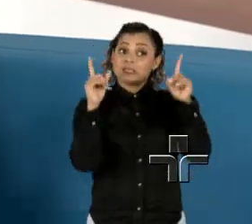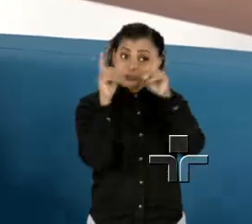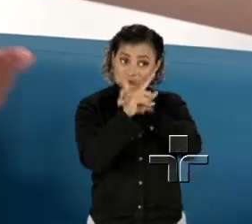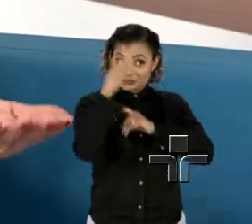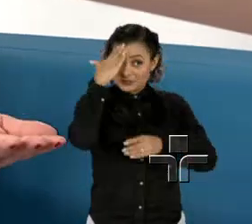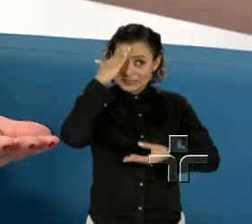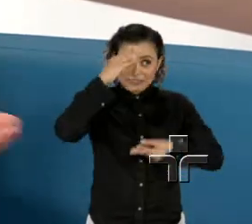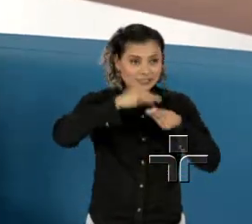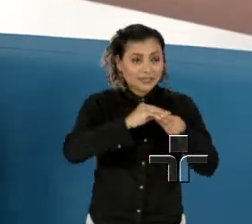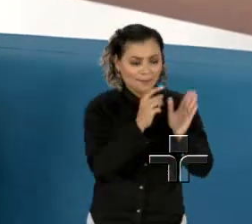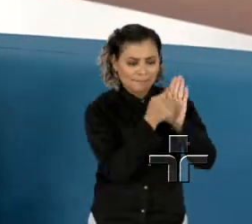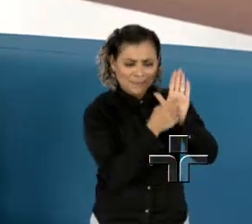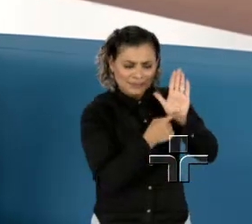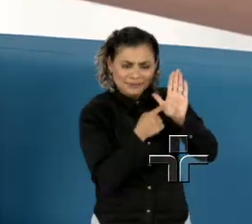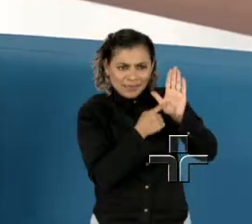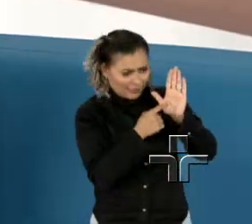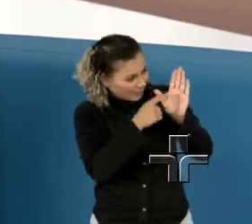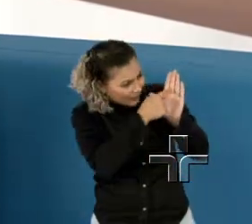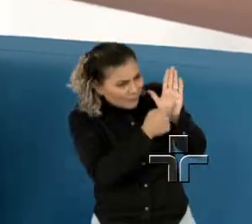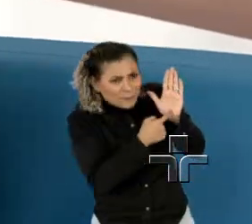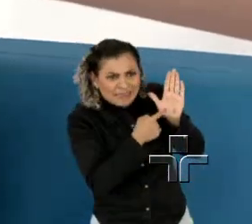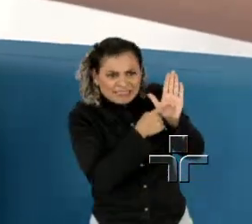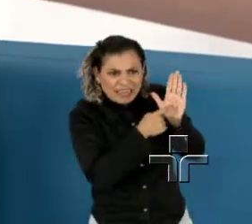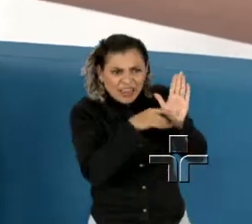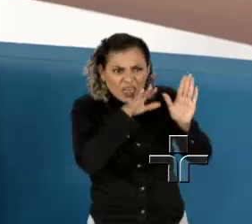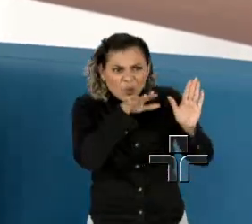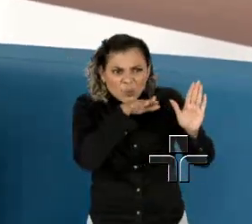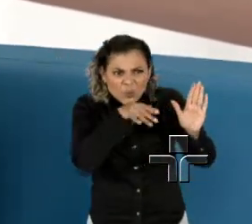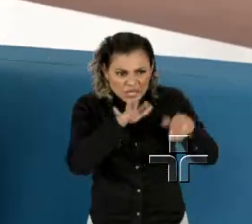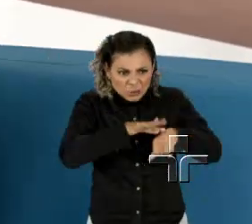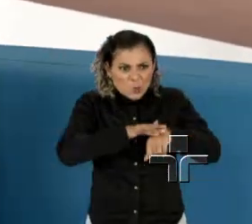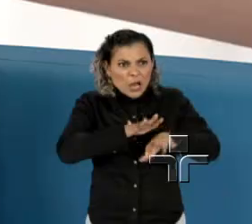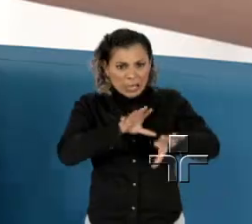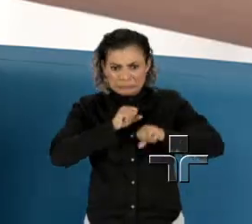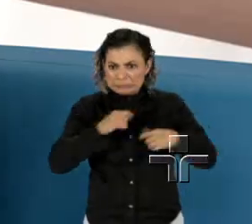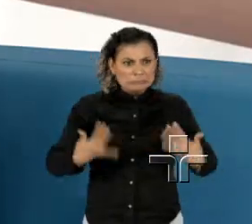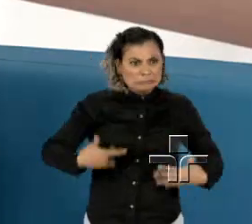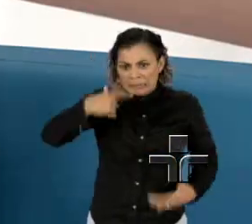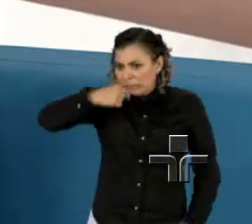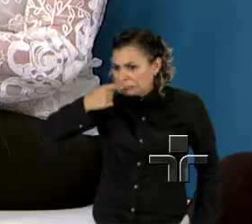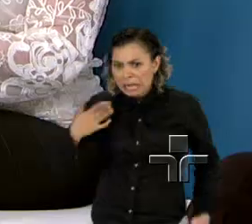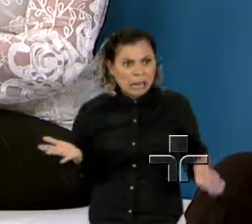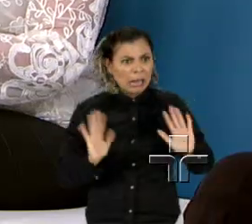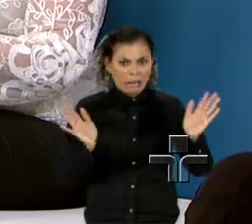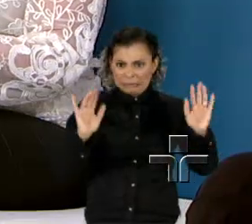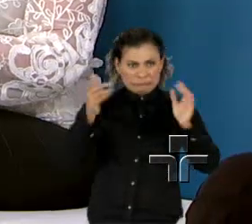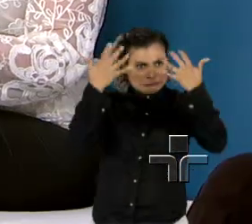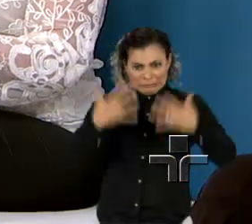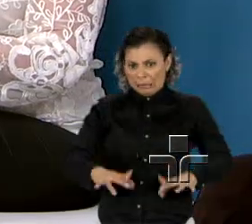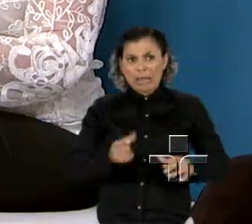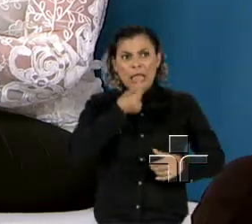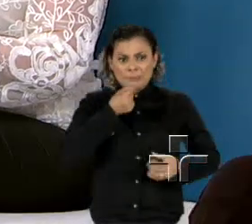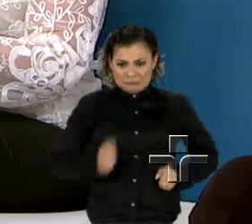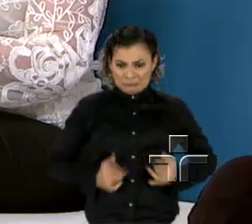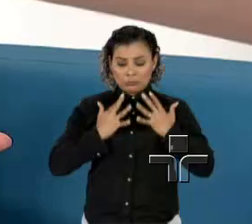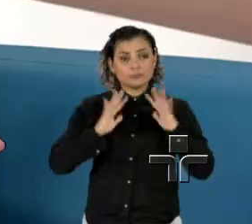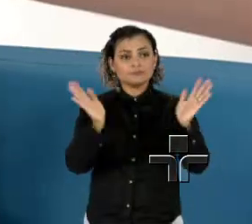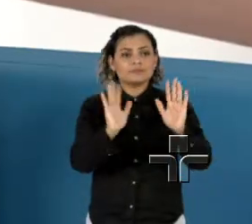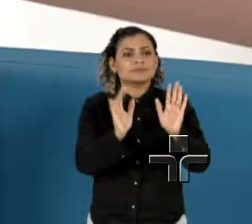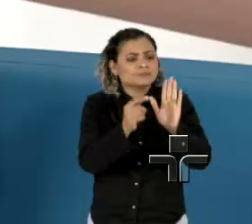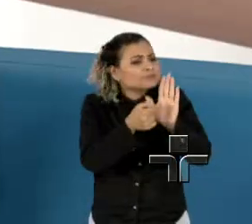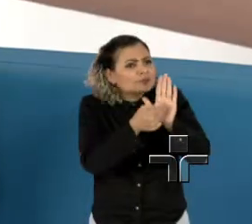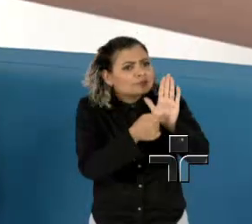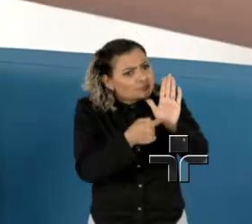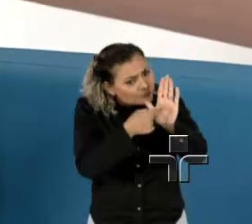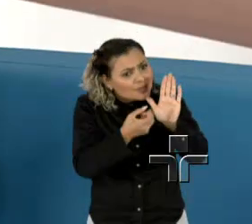quando a gente fala em bactéria, porque quando fala em bactéria, todo mundo pensa em doença, resfriado, antibiótico. Aí, como que a gente entende que a